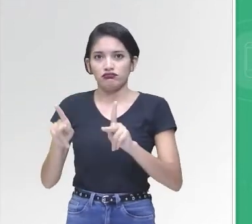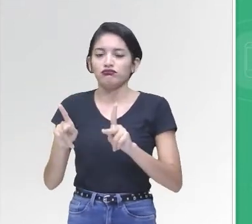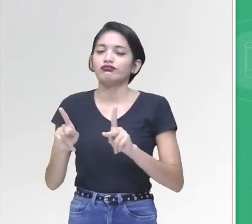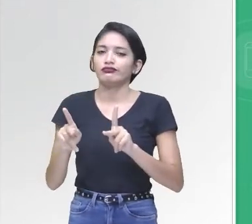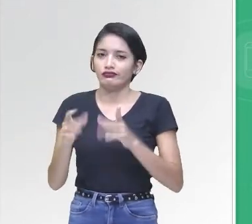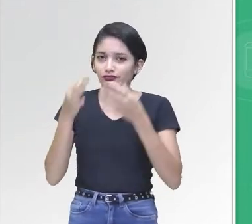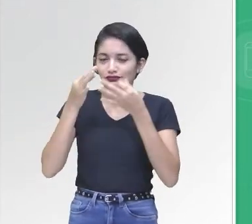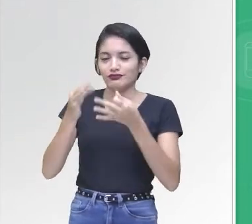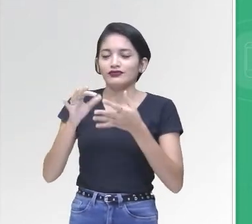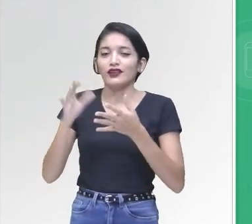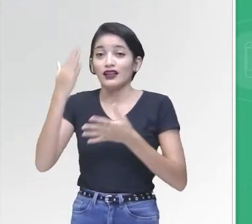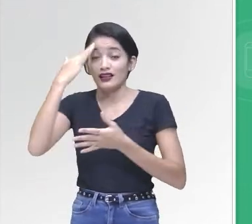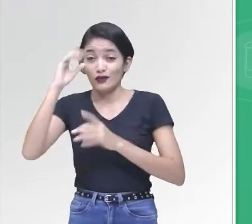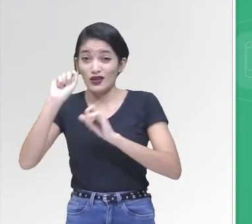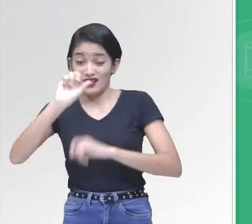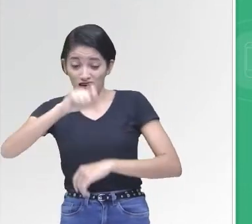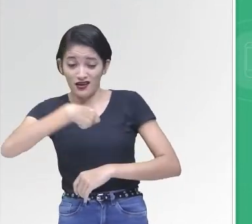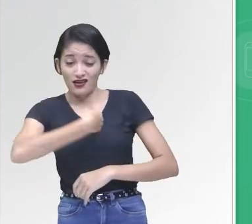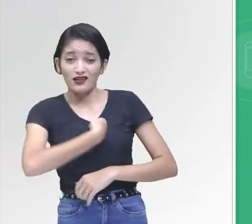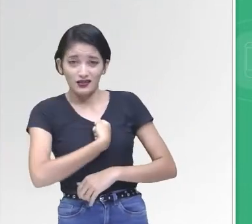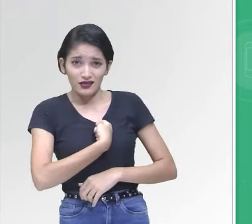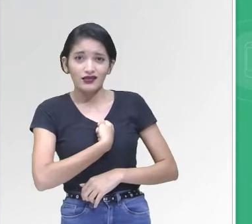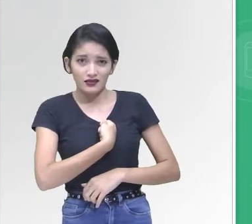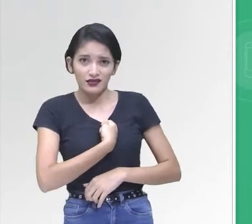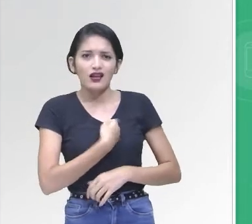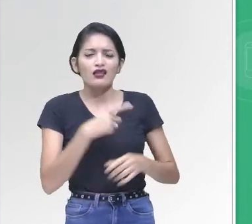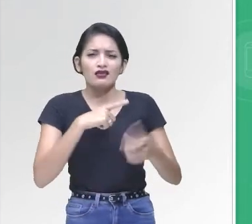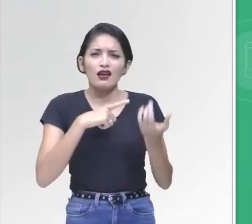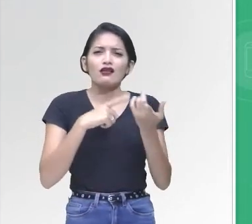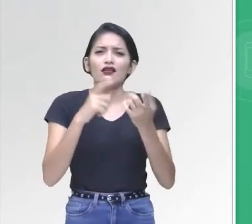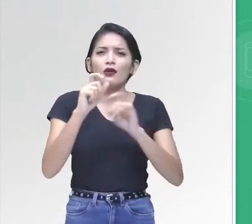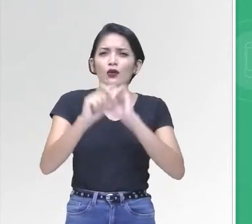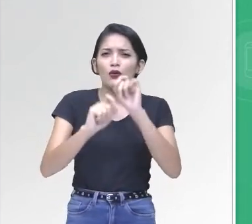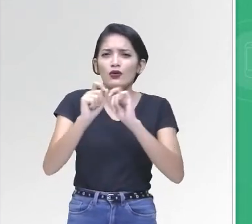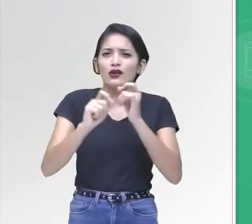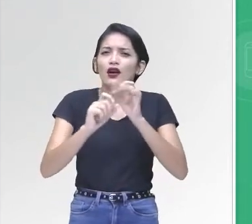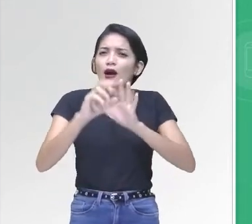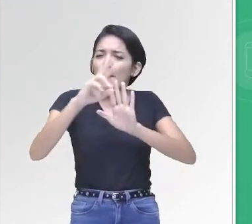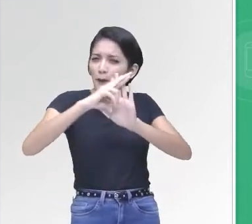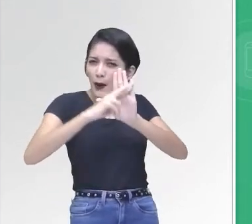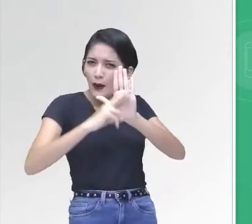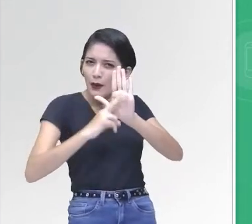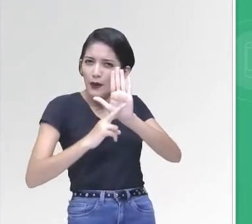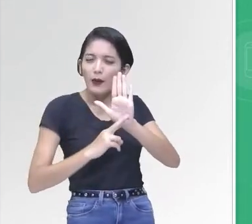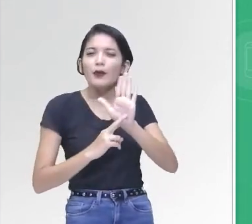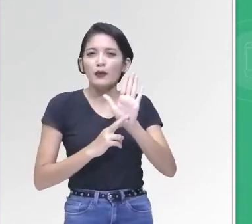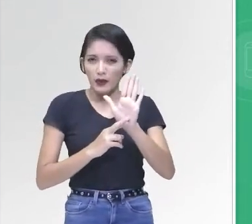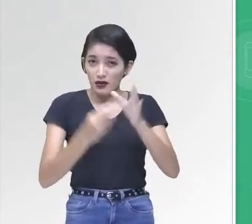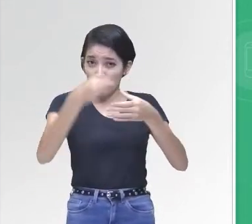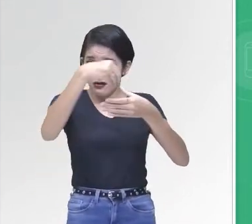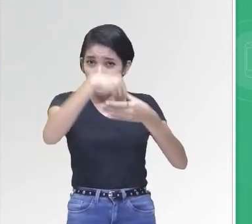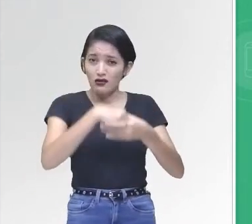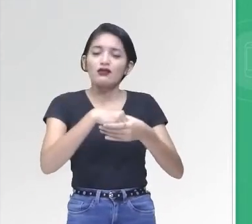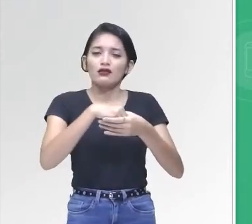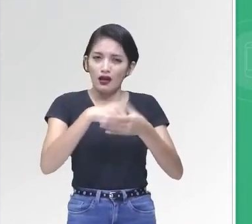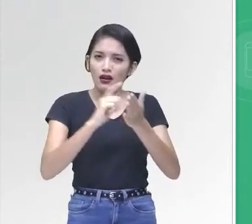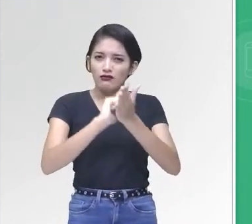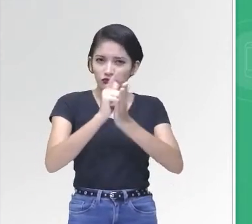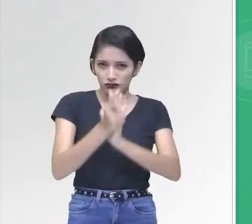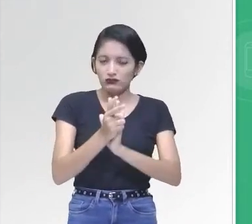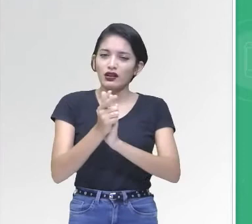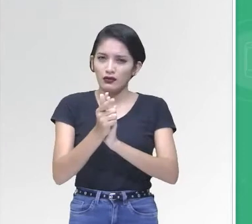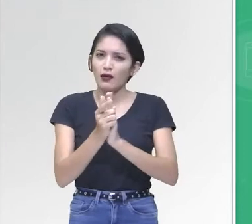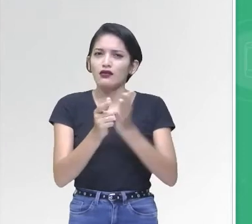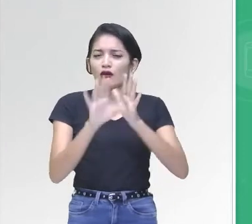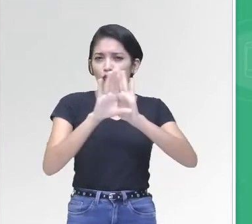Então, vamos entender que a língua espanhola está dentro de todas as suas regras, dentro dos seus conceitos. E